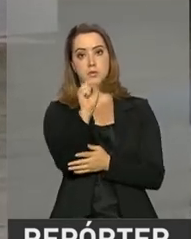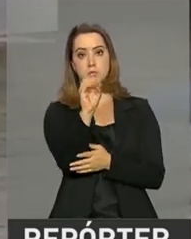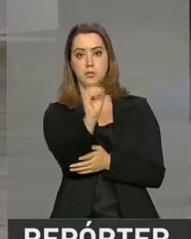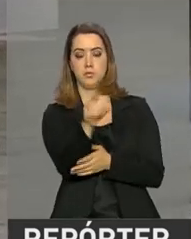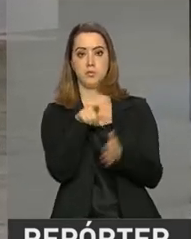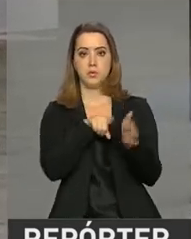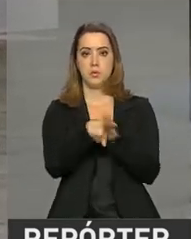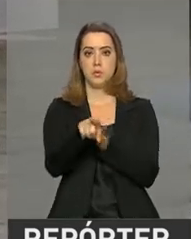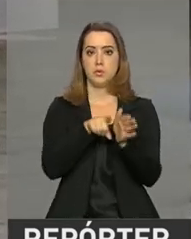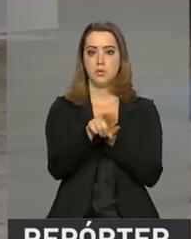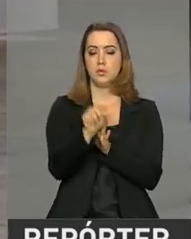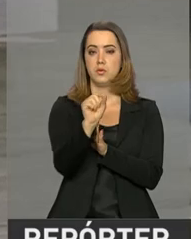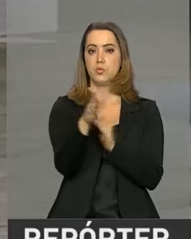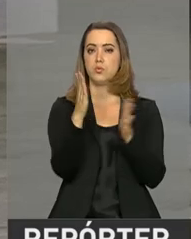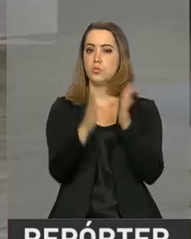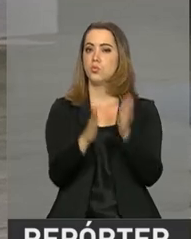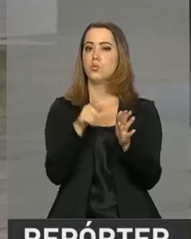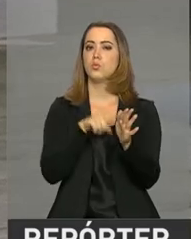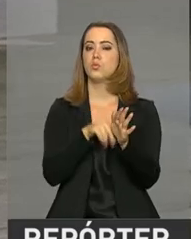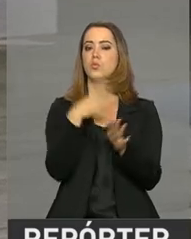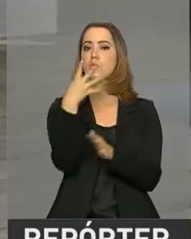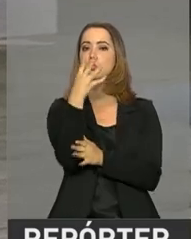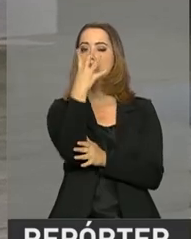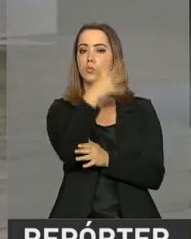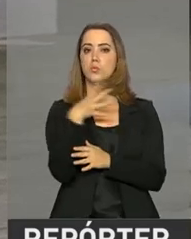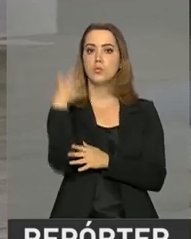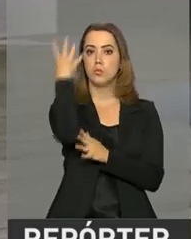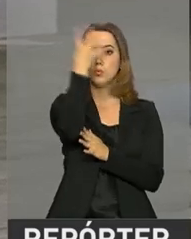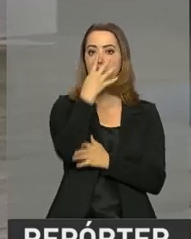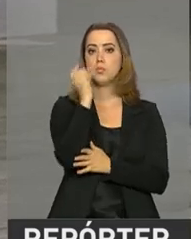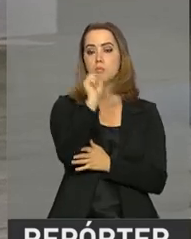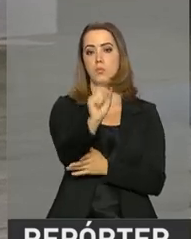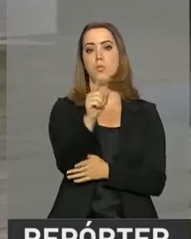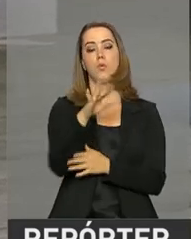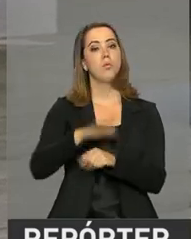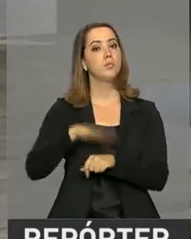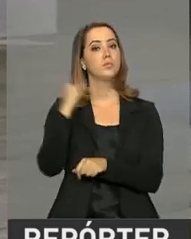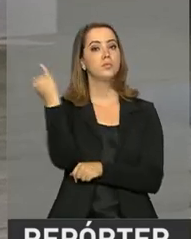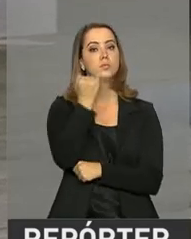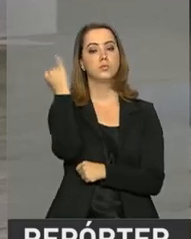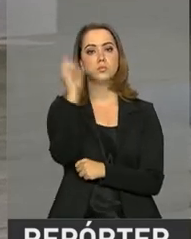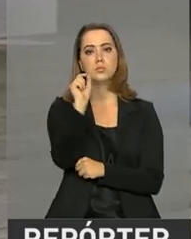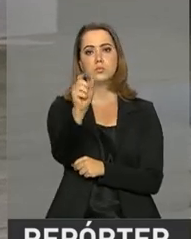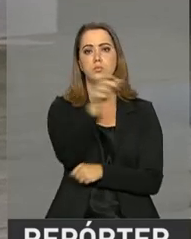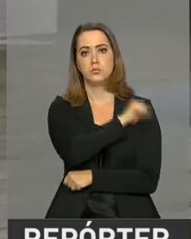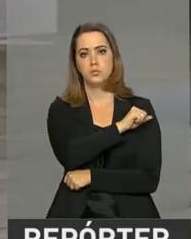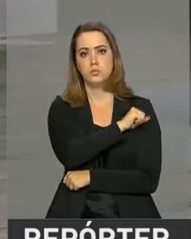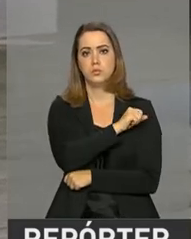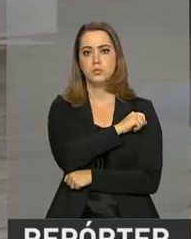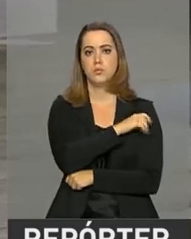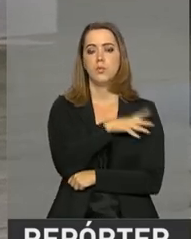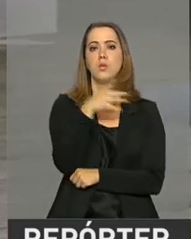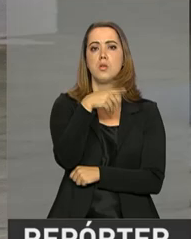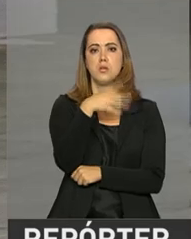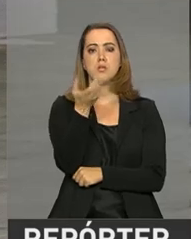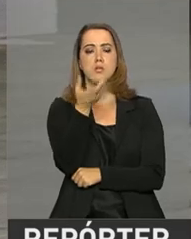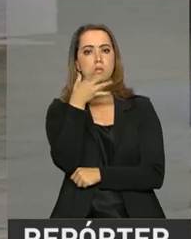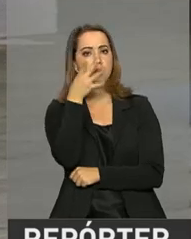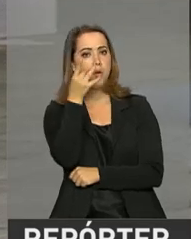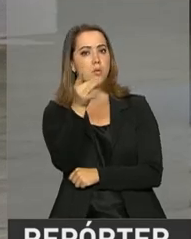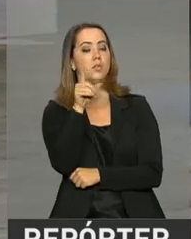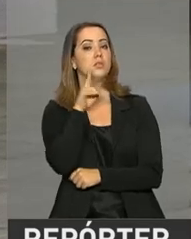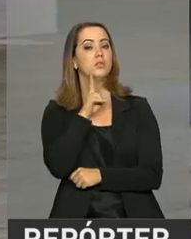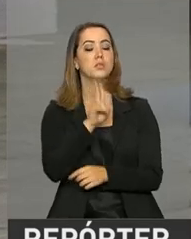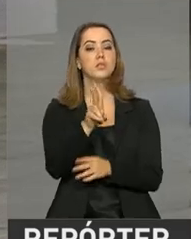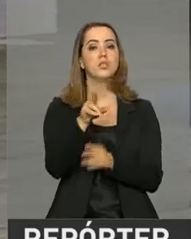questões isso num prazo de 4 horas o mais importante é que os estudantes interessados precisam ficar atentos